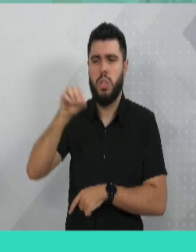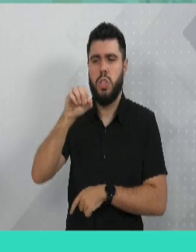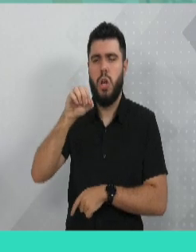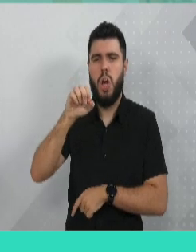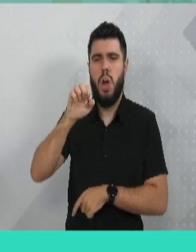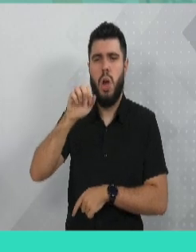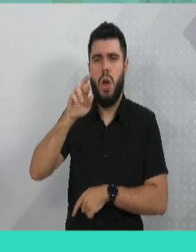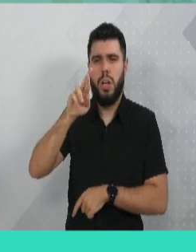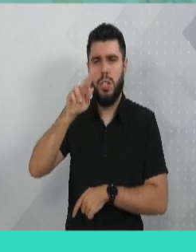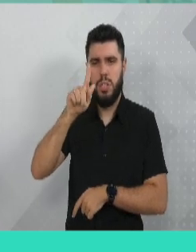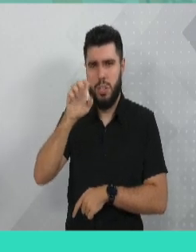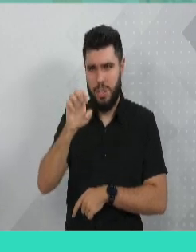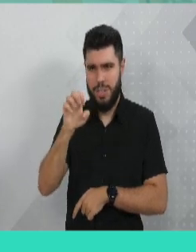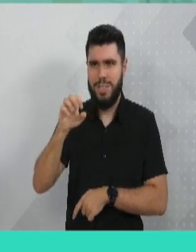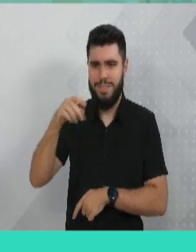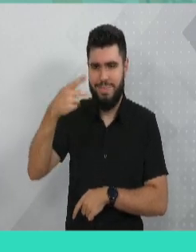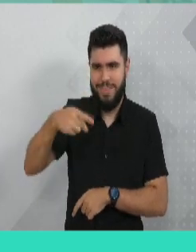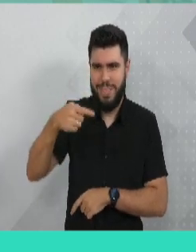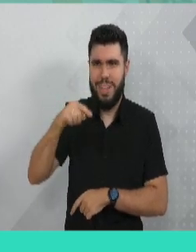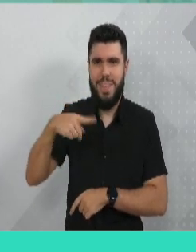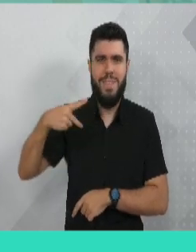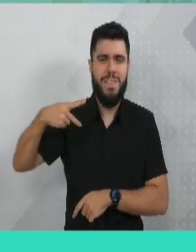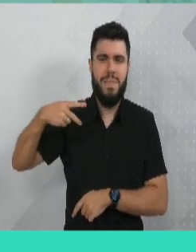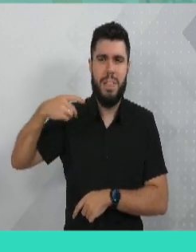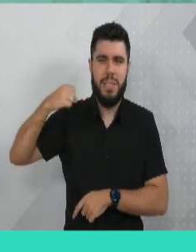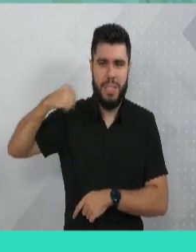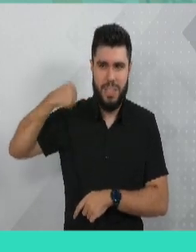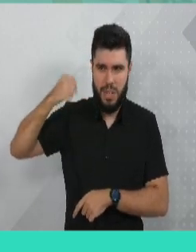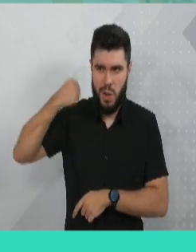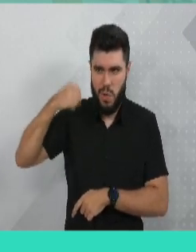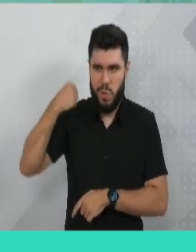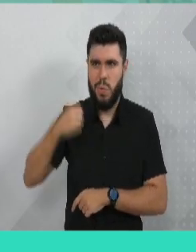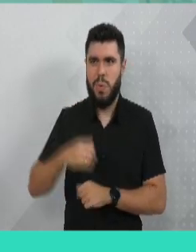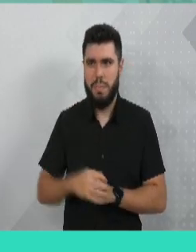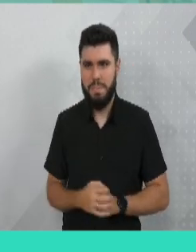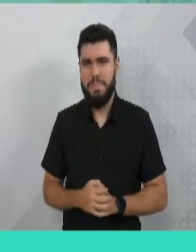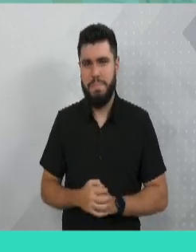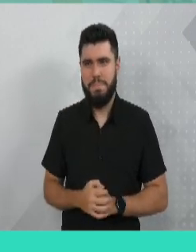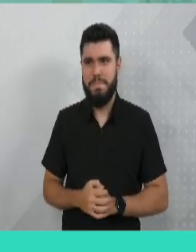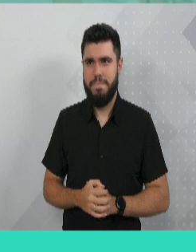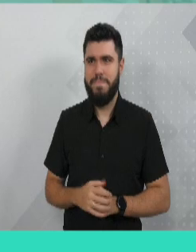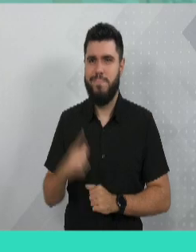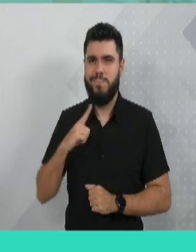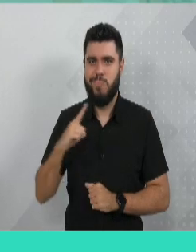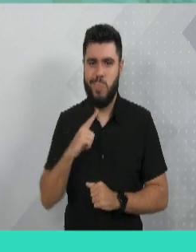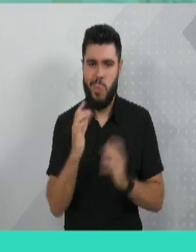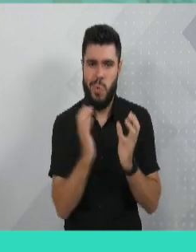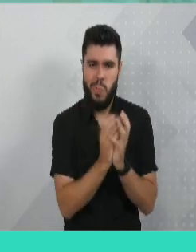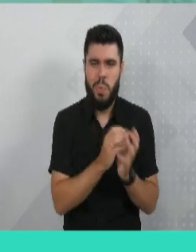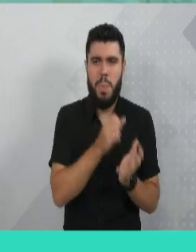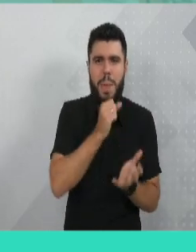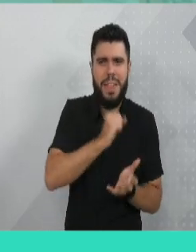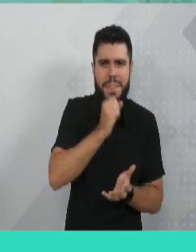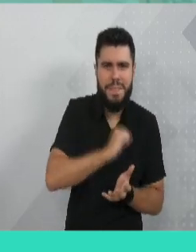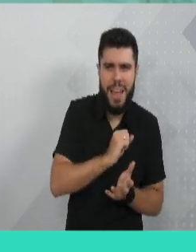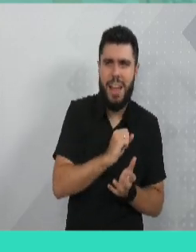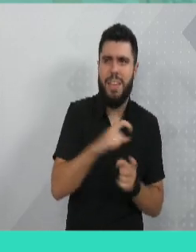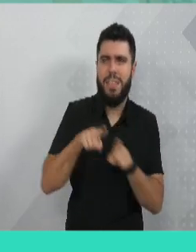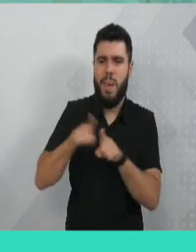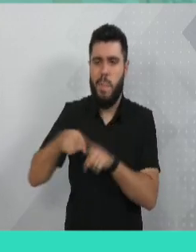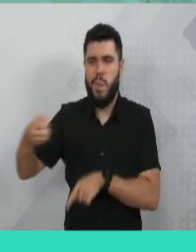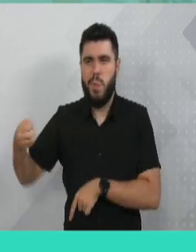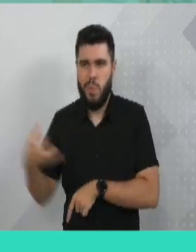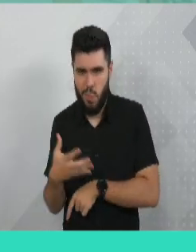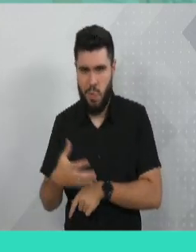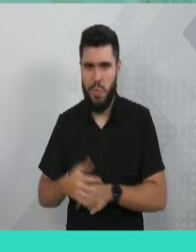da região nós temos assim ó a velha guarda e a nova tá Que diferença